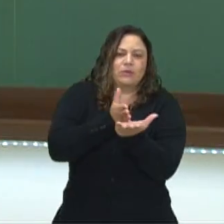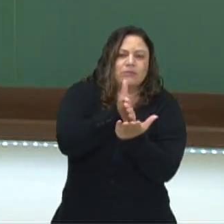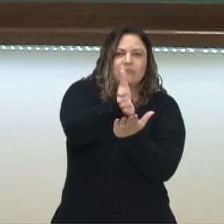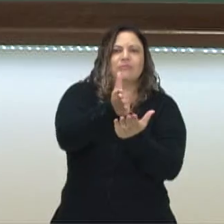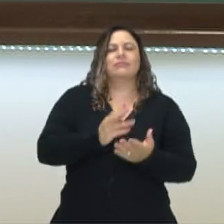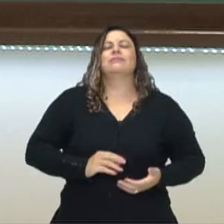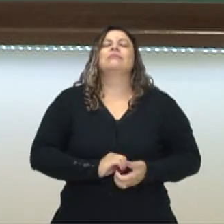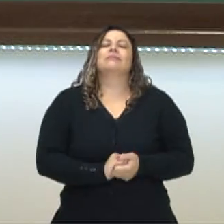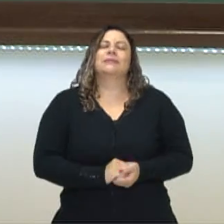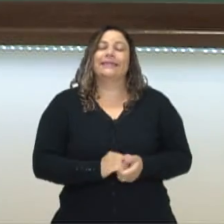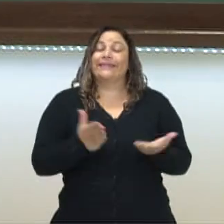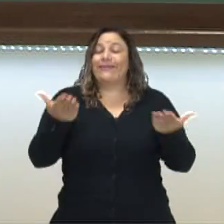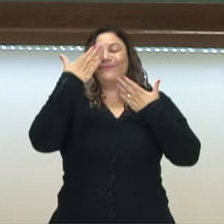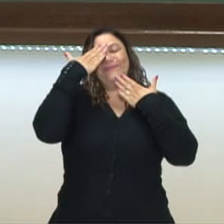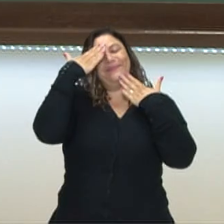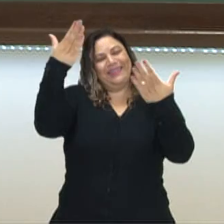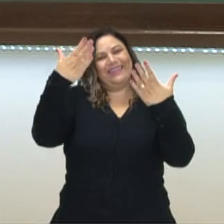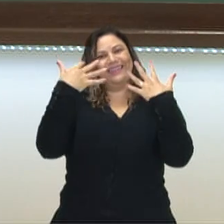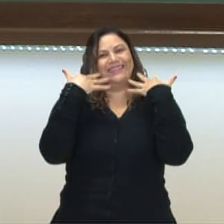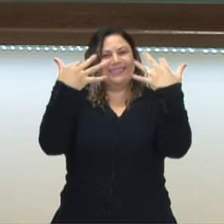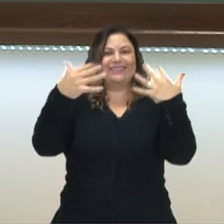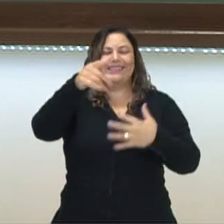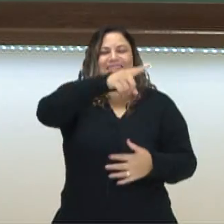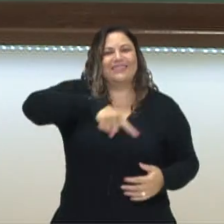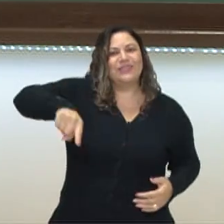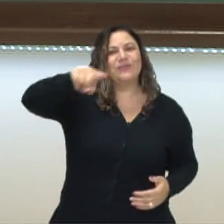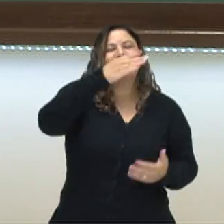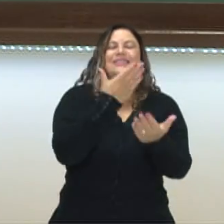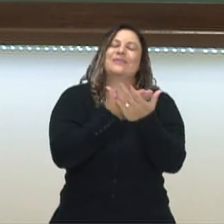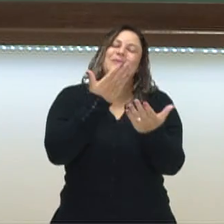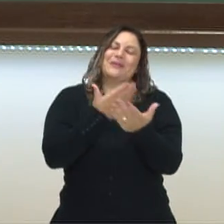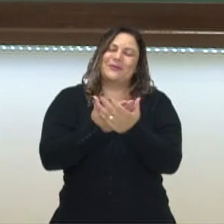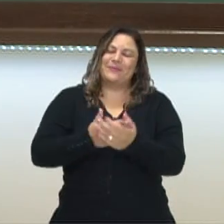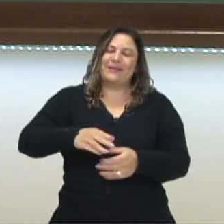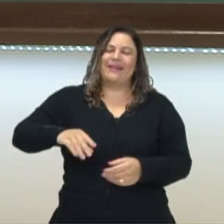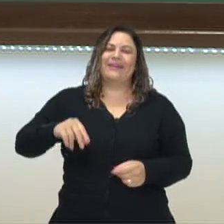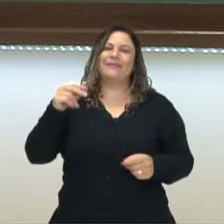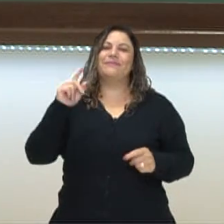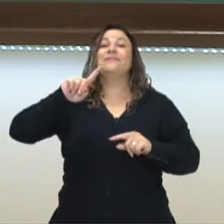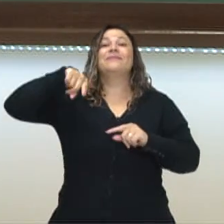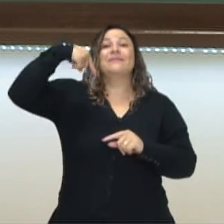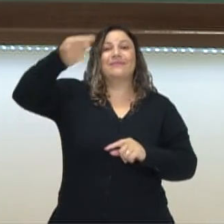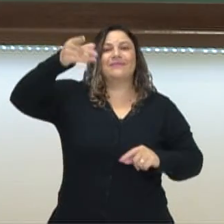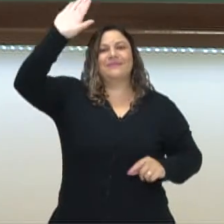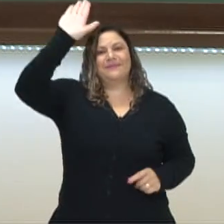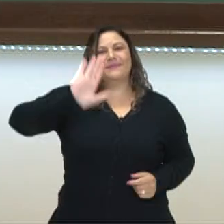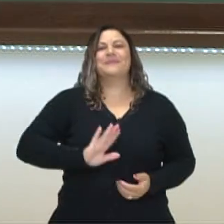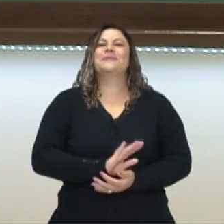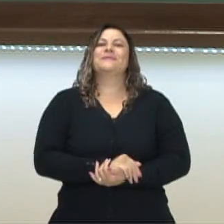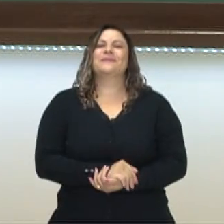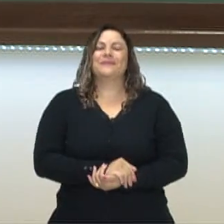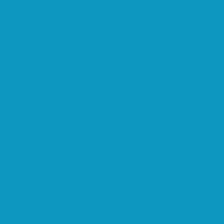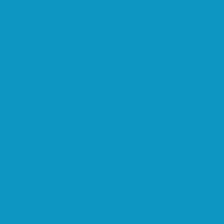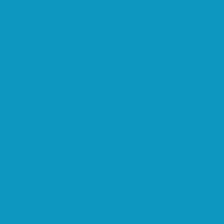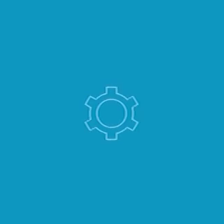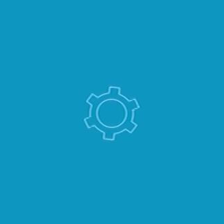É isso, pessoal. Eu agradeço a atenção de vocês em mais uma aula e a gente se vê na próxima. Tchau, tchau!